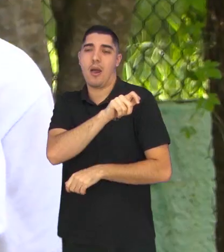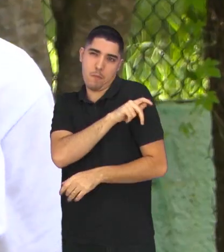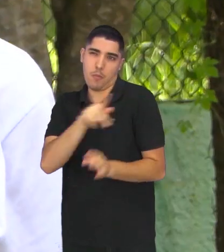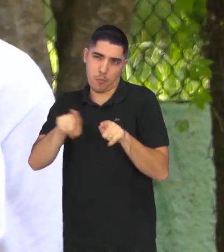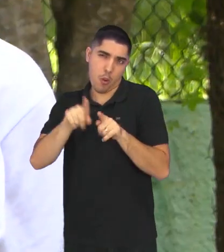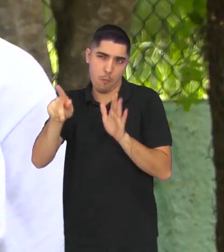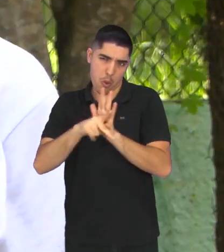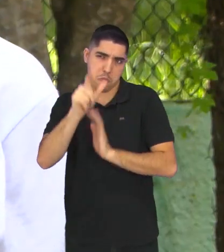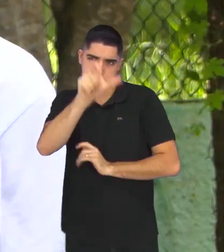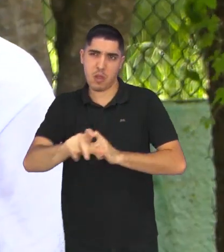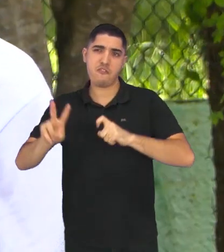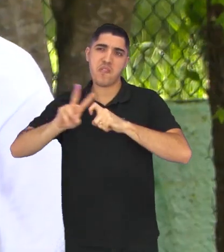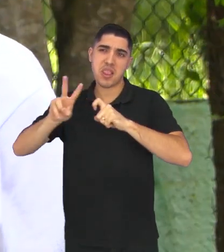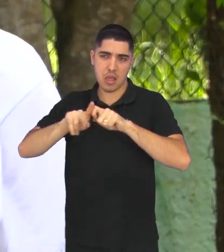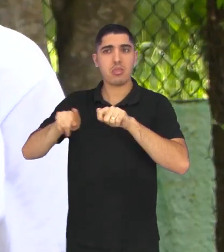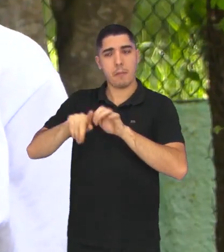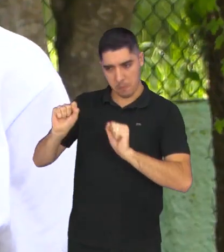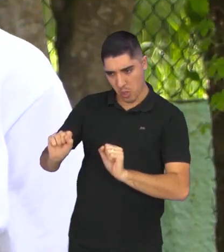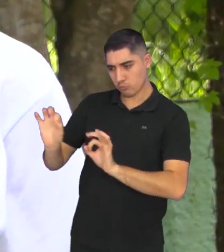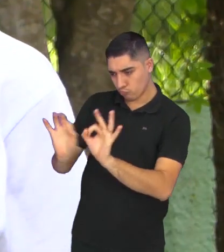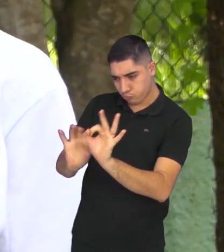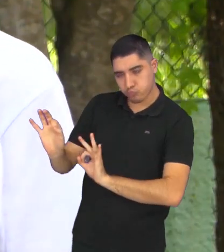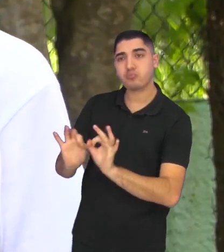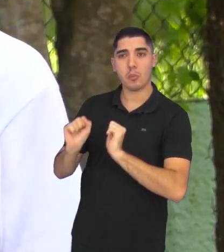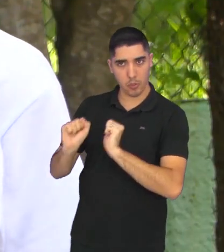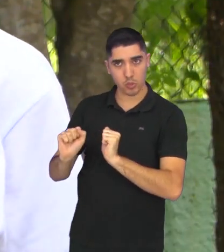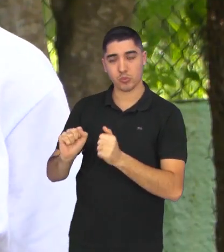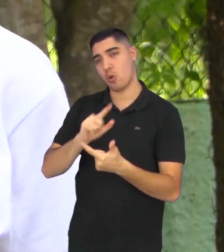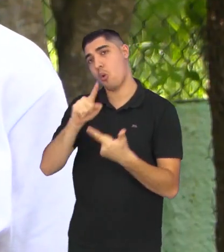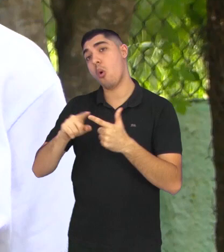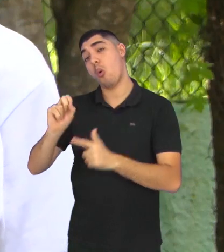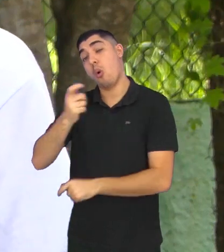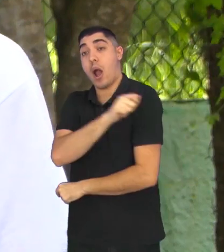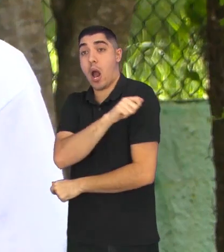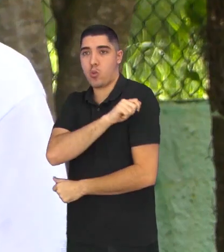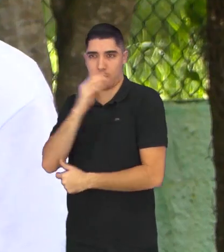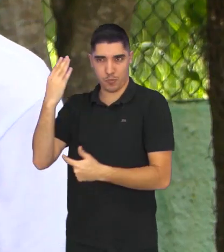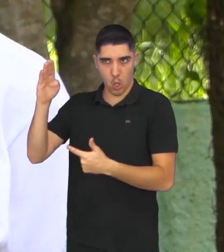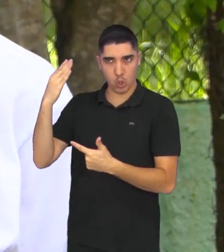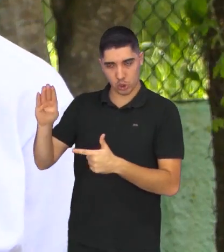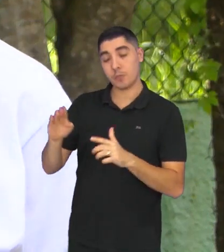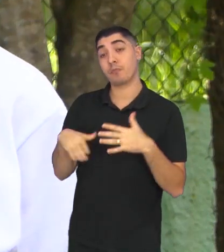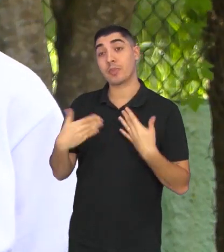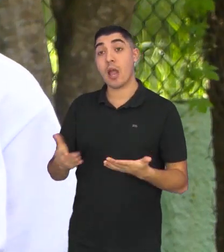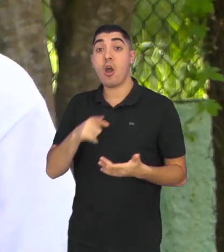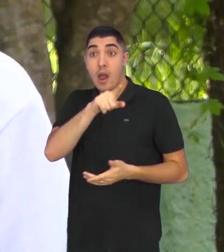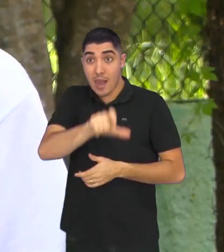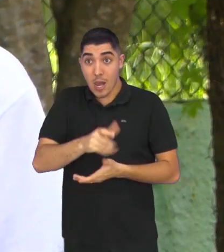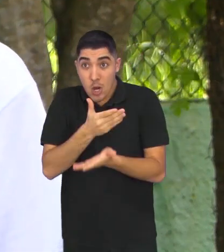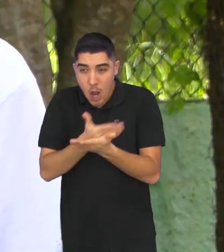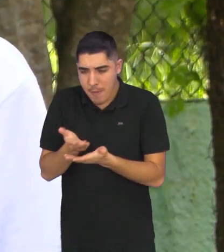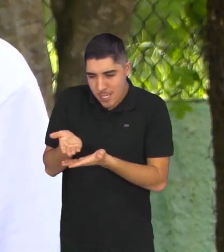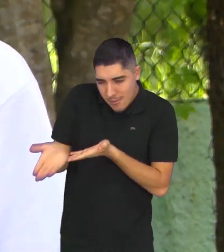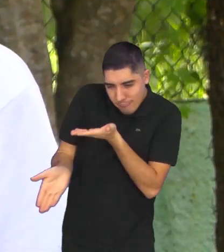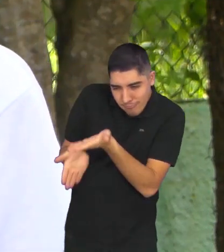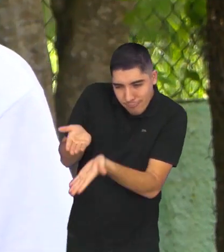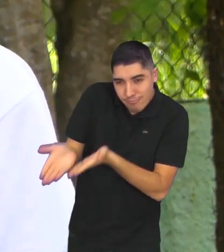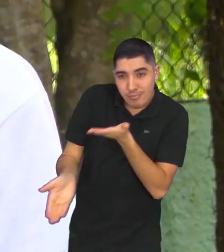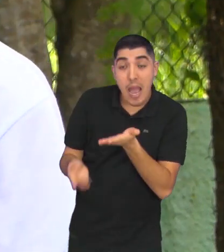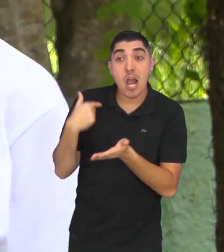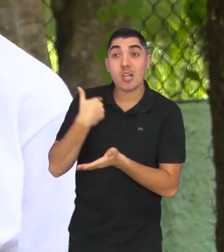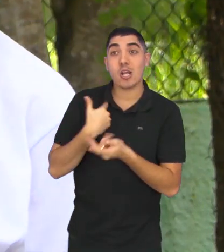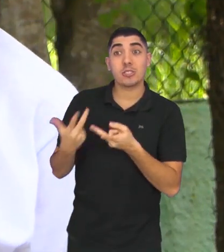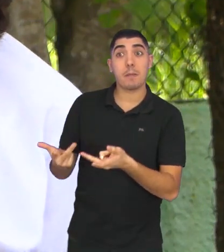é muito amplo, né? Todo mundo pode atuar. E aí, antes de você dar esse enriquecimento, a gente